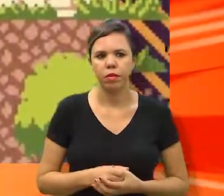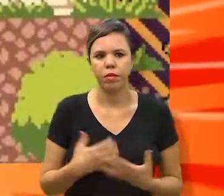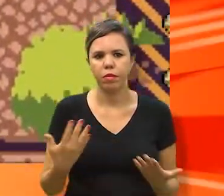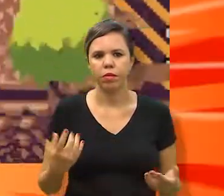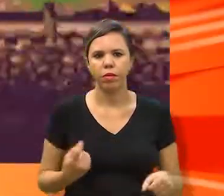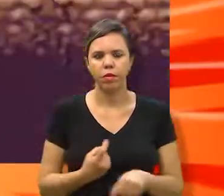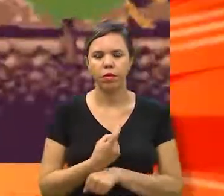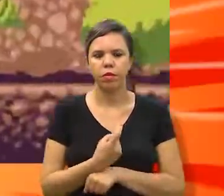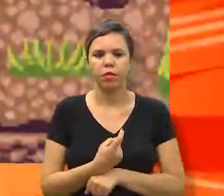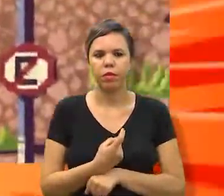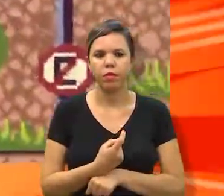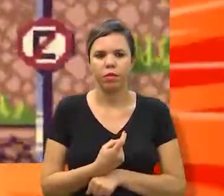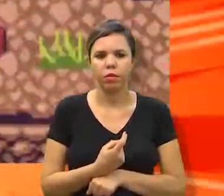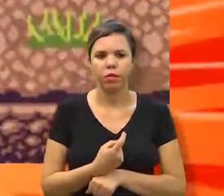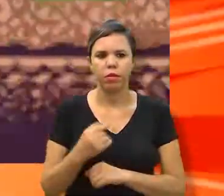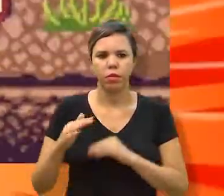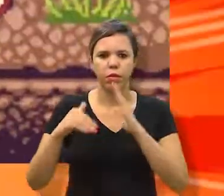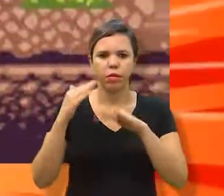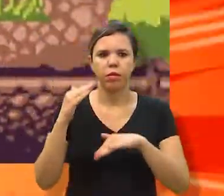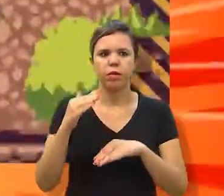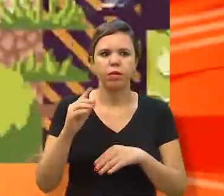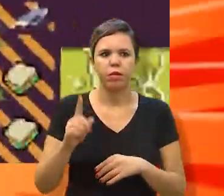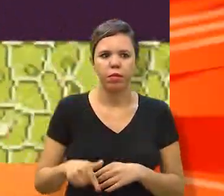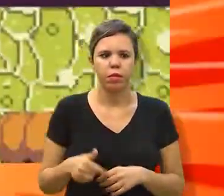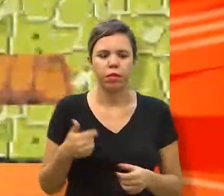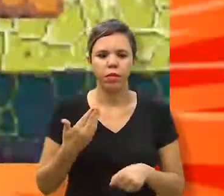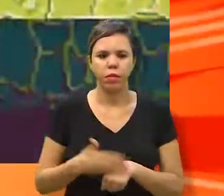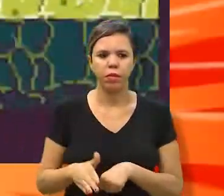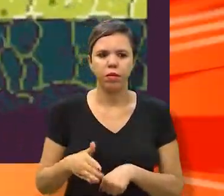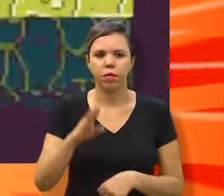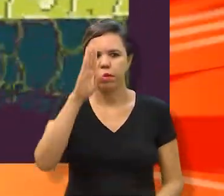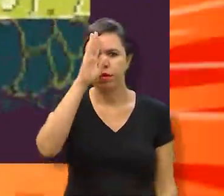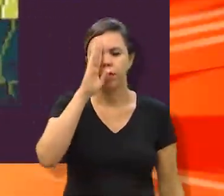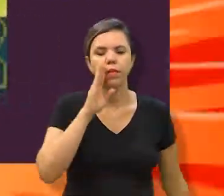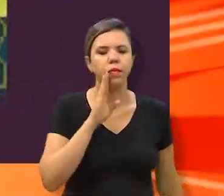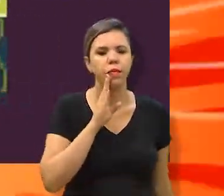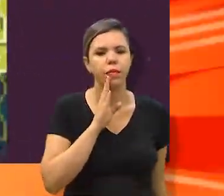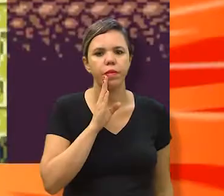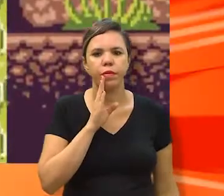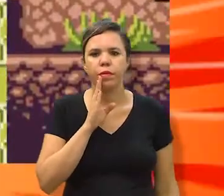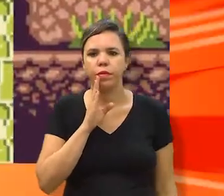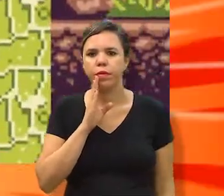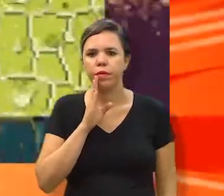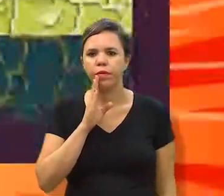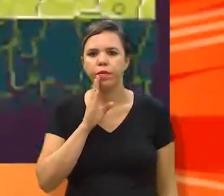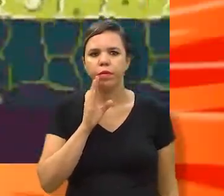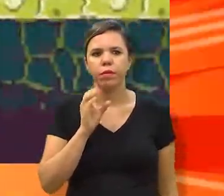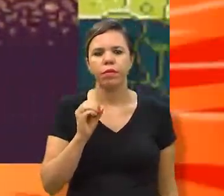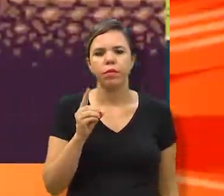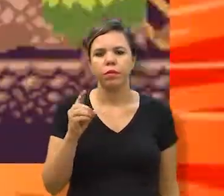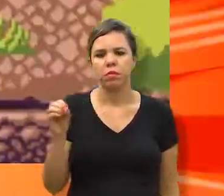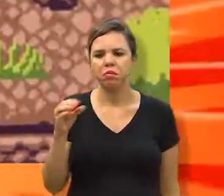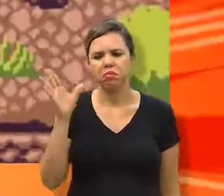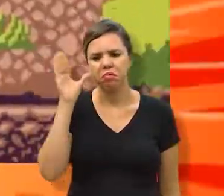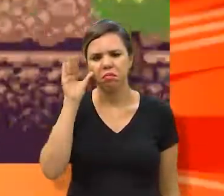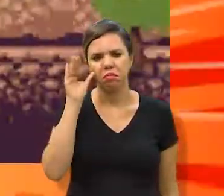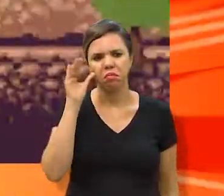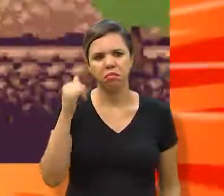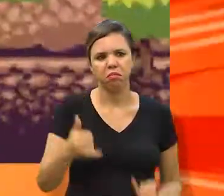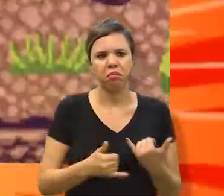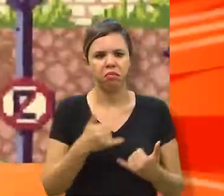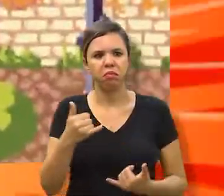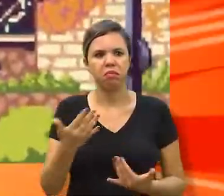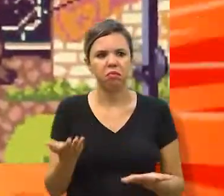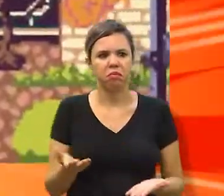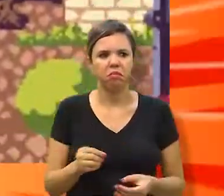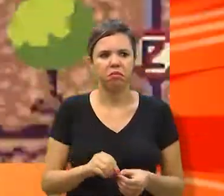quando eu descobri uma ferramenta de desenvolvimento que era bem prática, gratuita, que chama Godot, eu fiquei curioso para brincar com